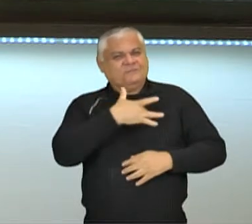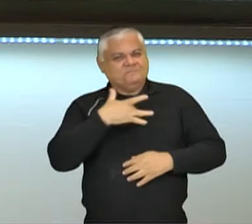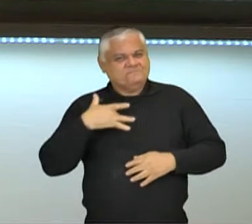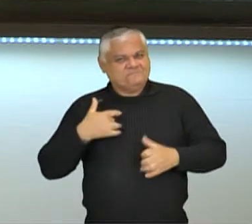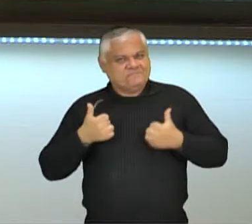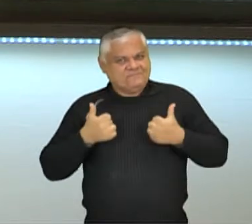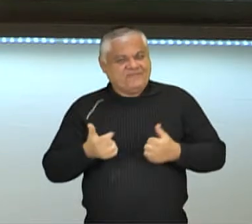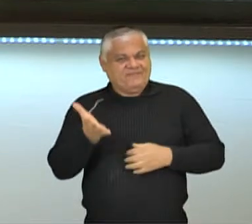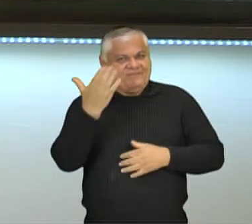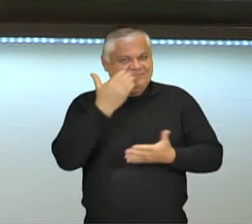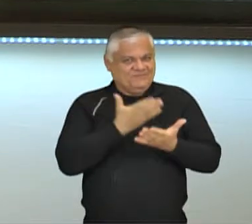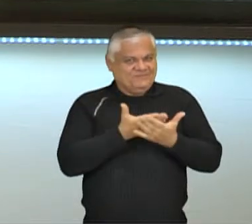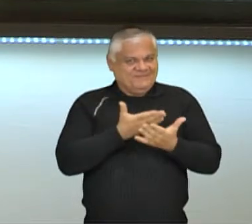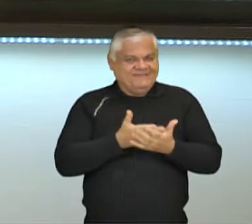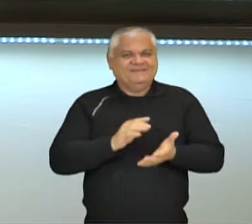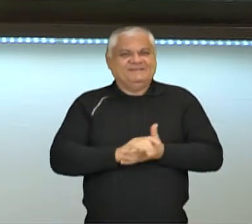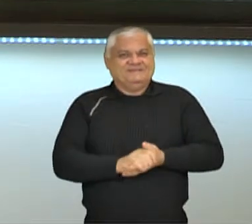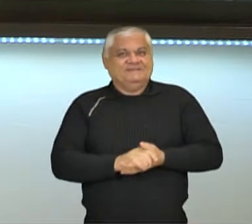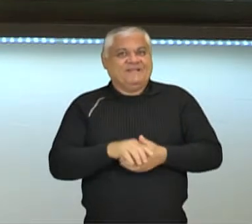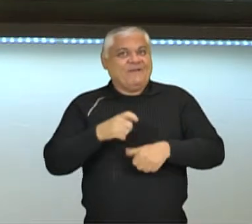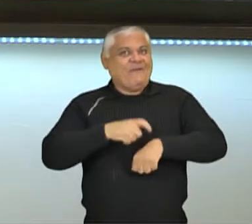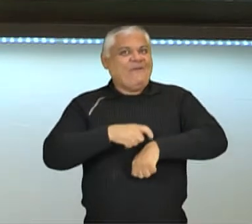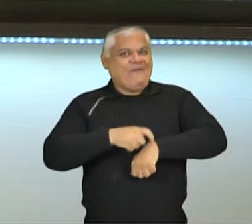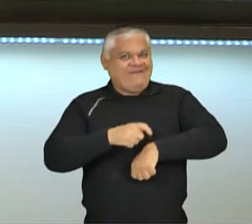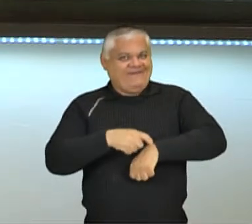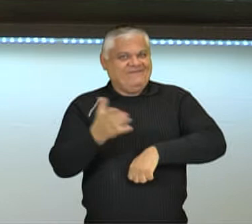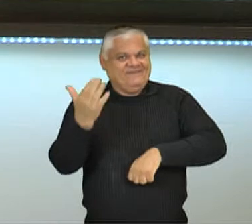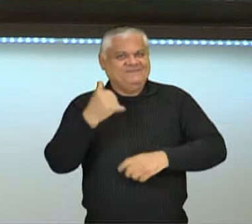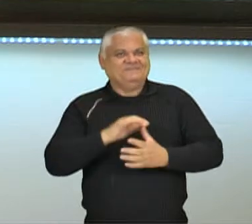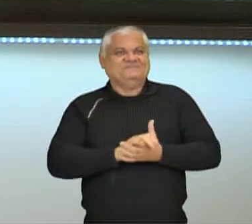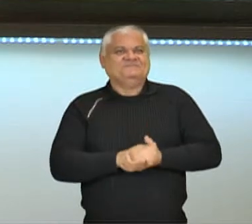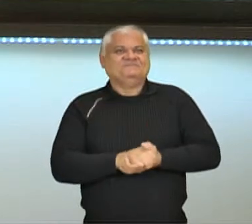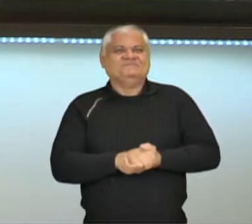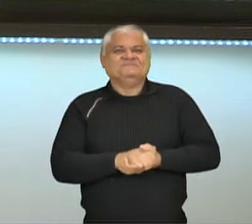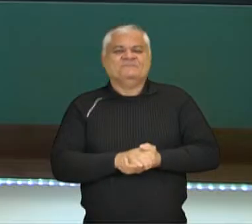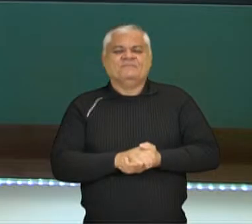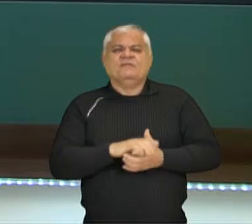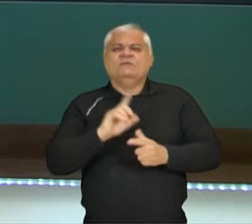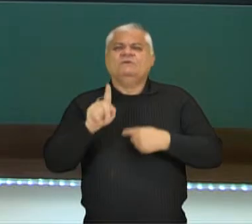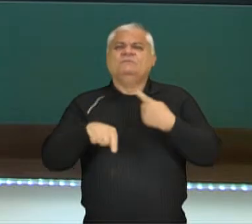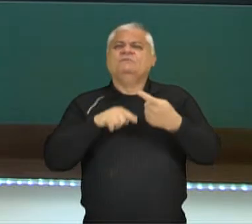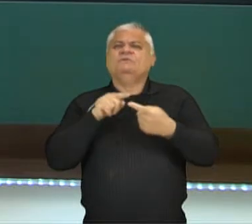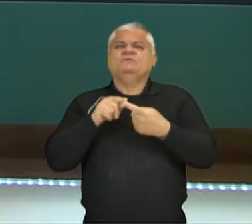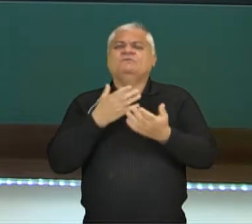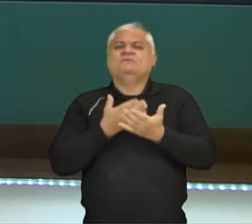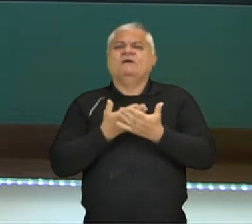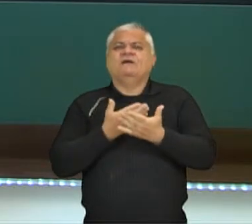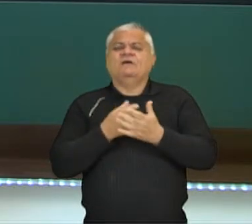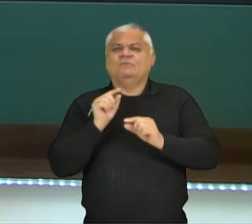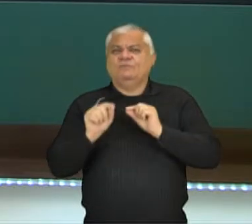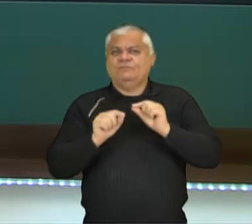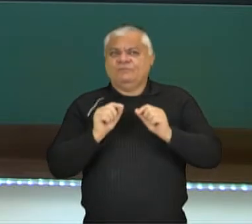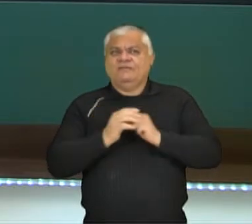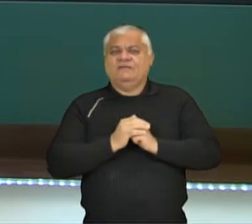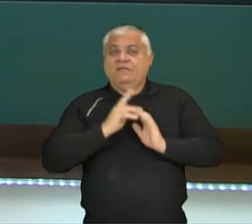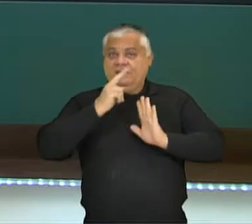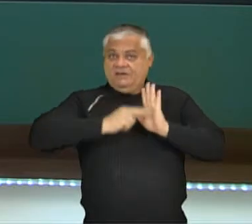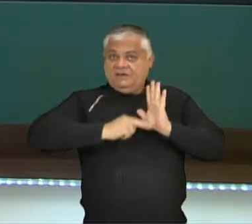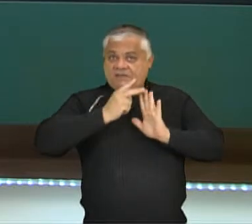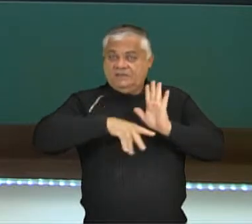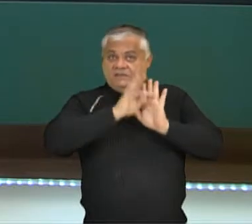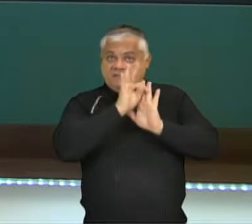bem. Vamos estudar então? Tá na hora, né? Vamos lá? Hoje os objetivos da nossa aula são ler